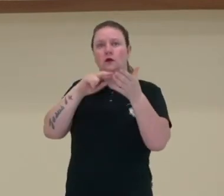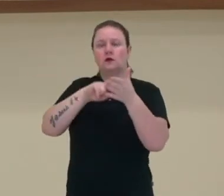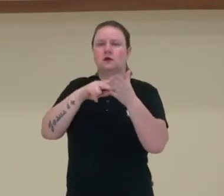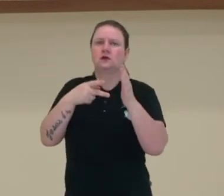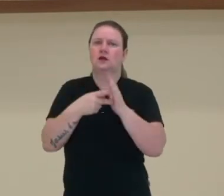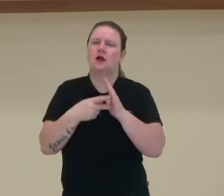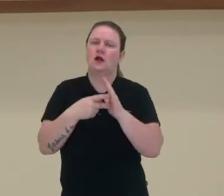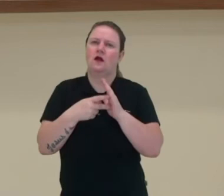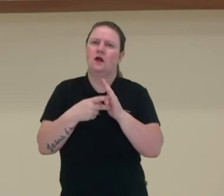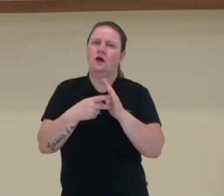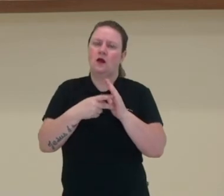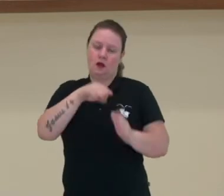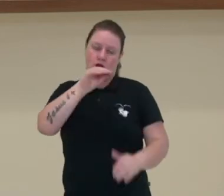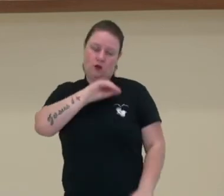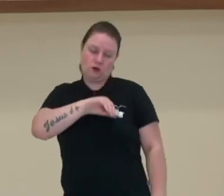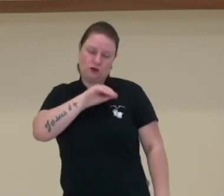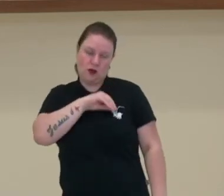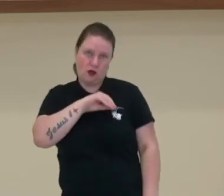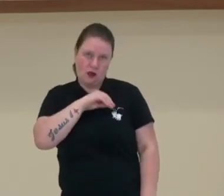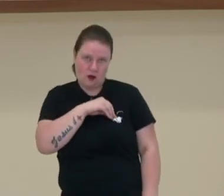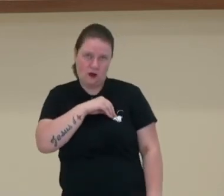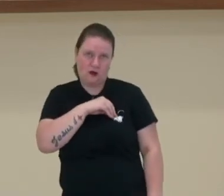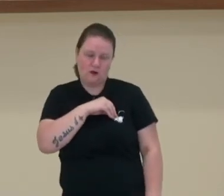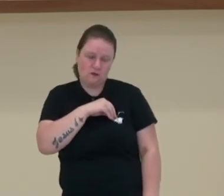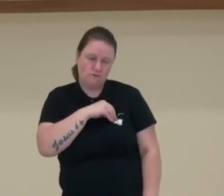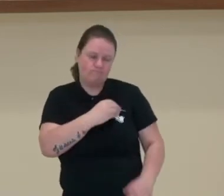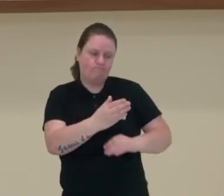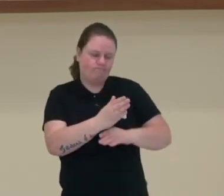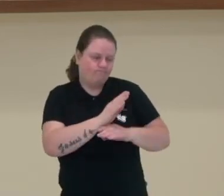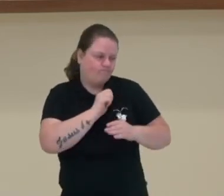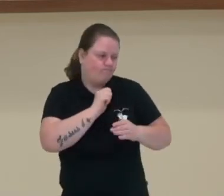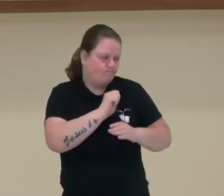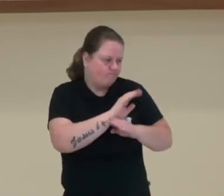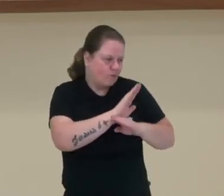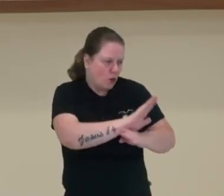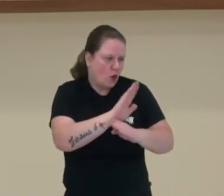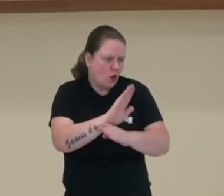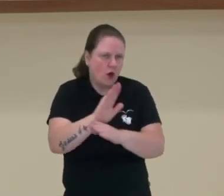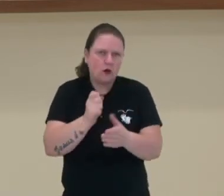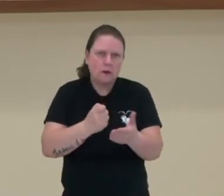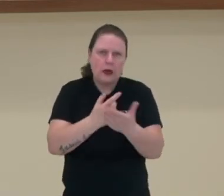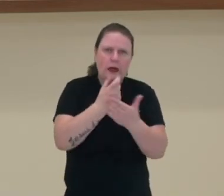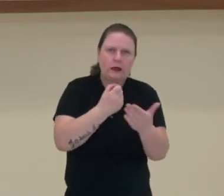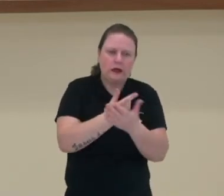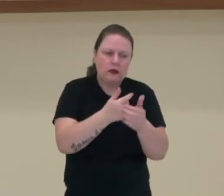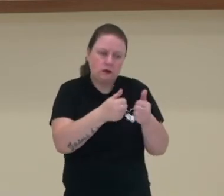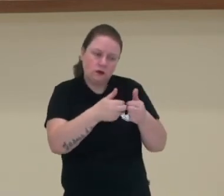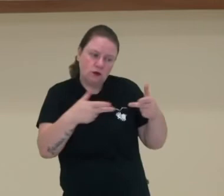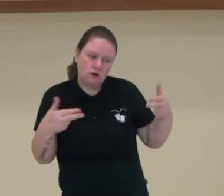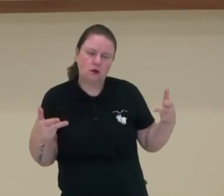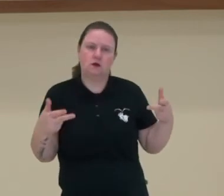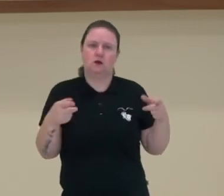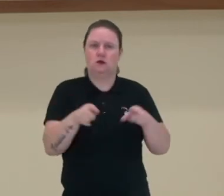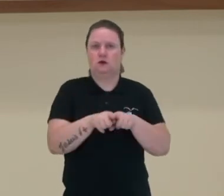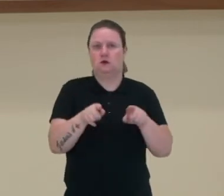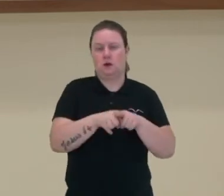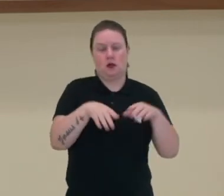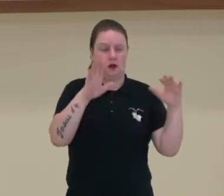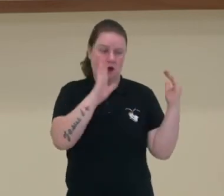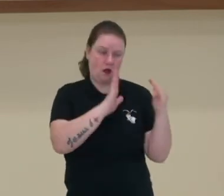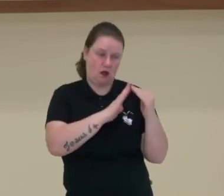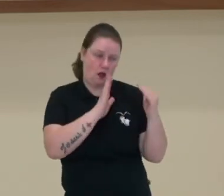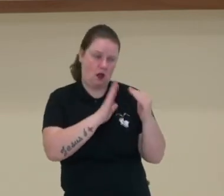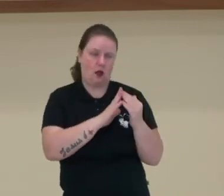que a pessoa ganha para sustentar a sua família, sustentar a sua casa. Ou seja, para suprir suas questões de moradia,